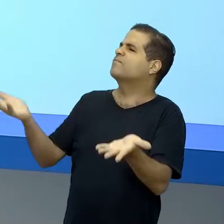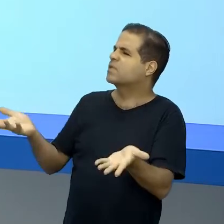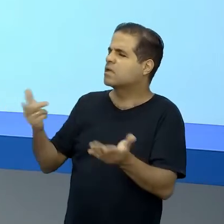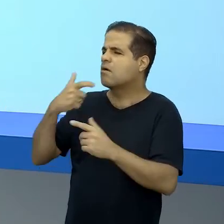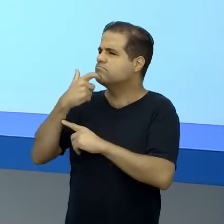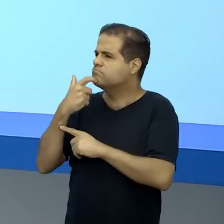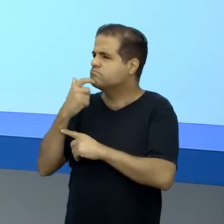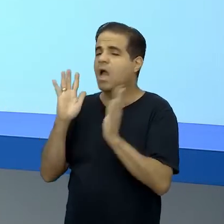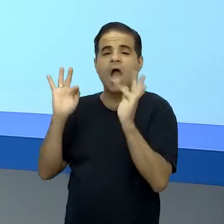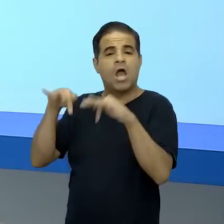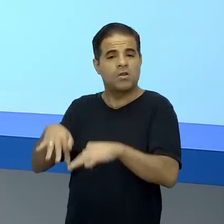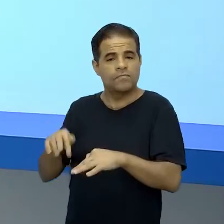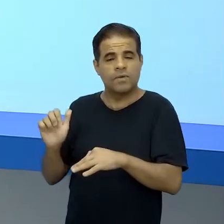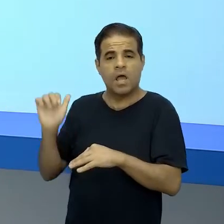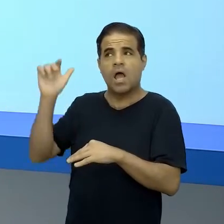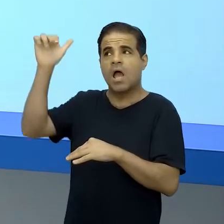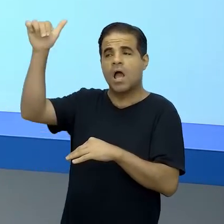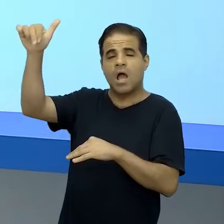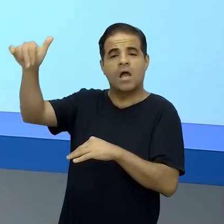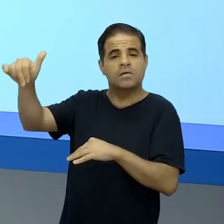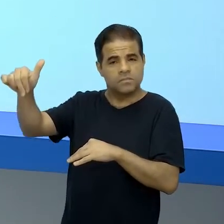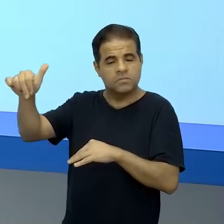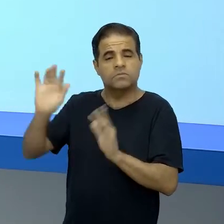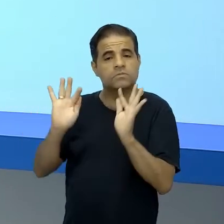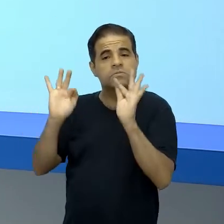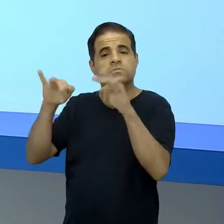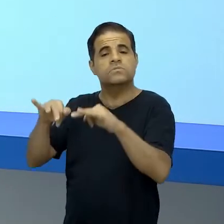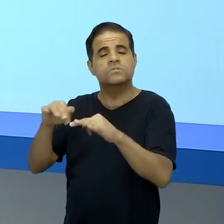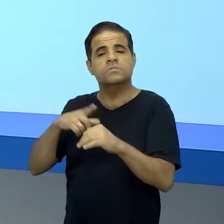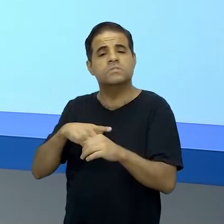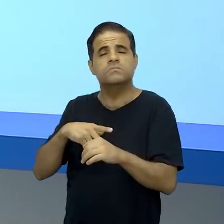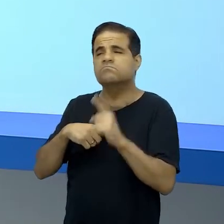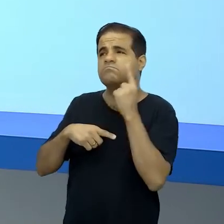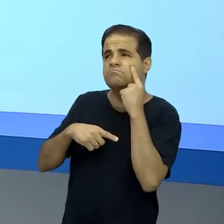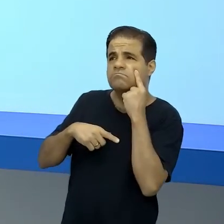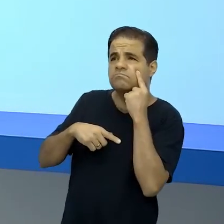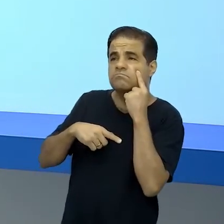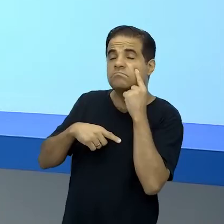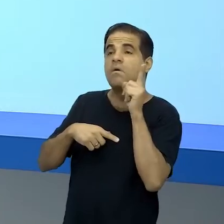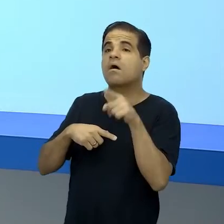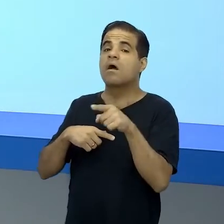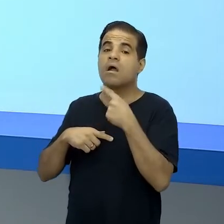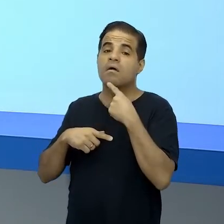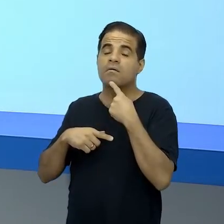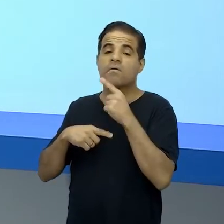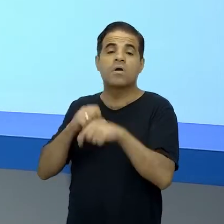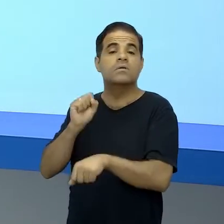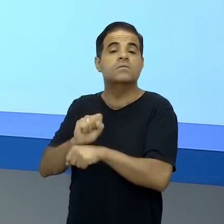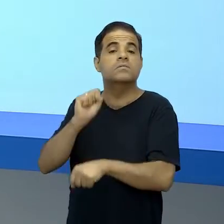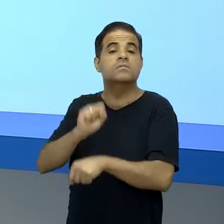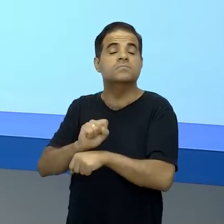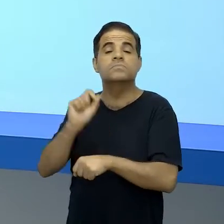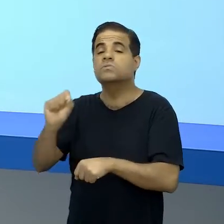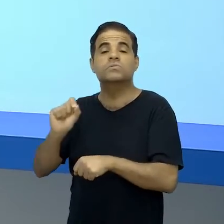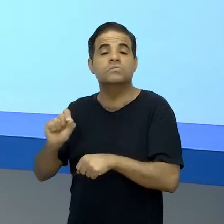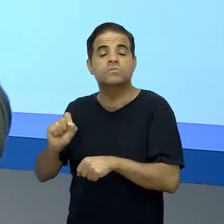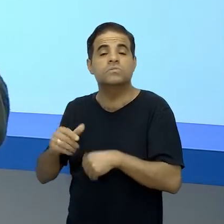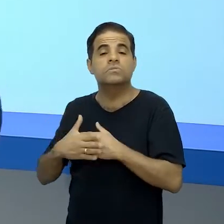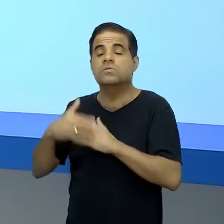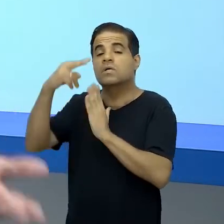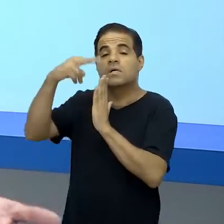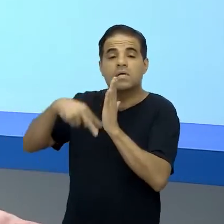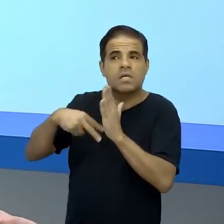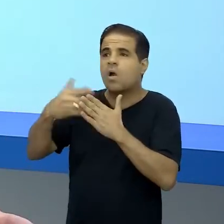E no final da escada, no descritivo da escada, ele falou que, diz ele que ele estava esperando